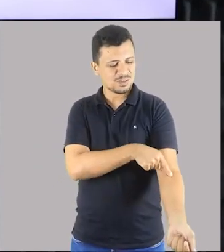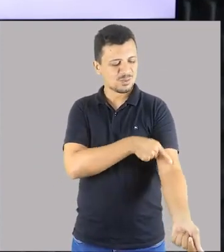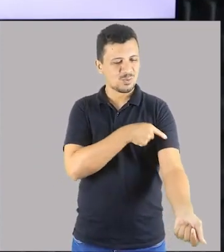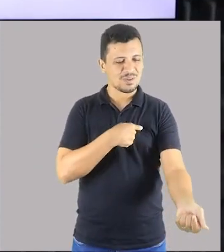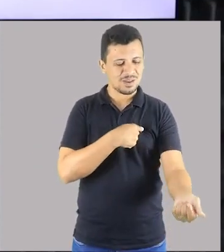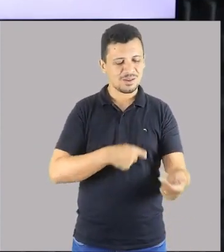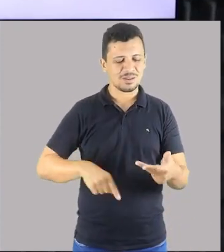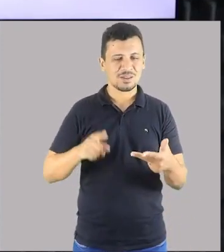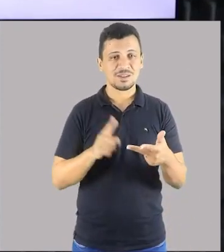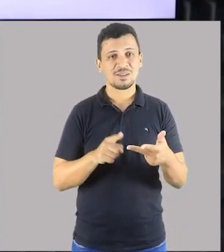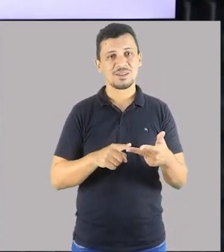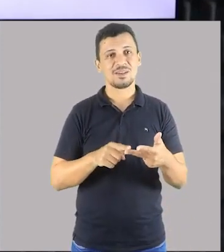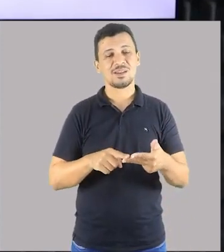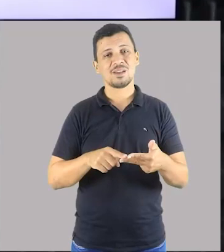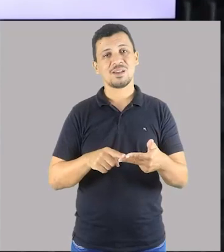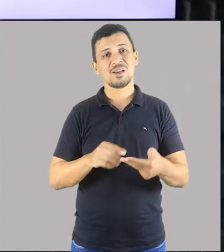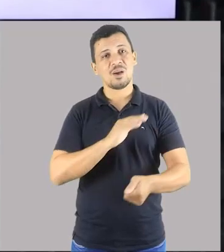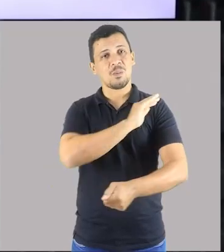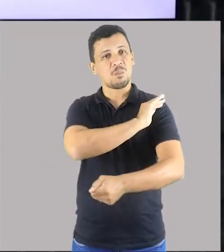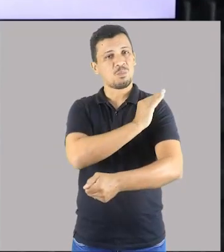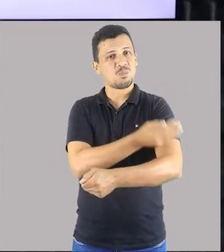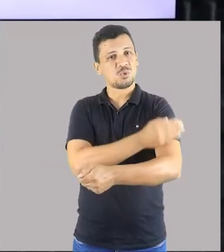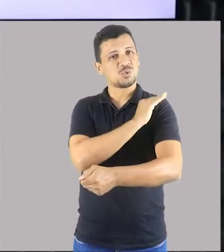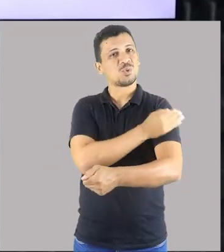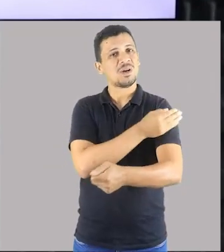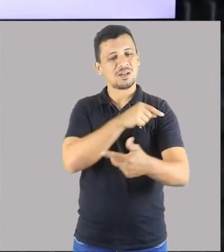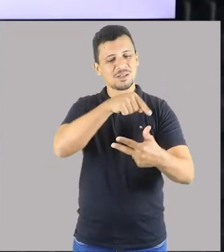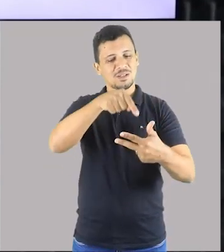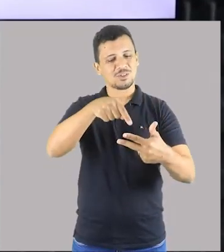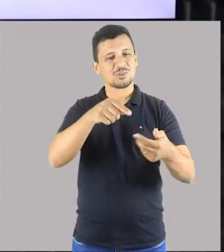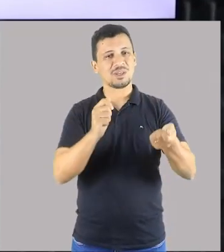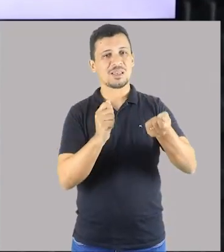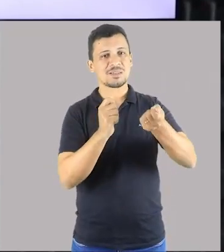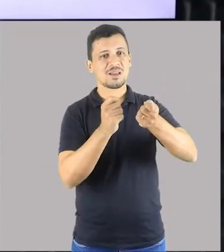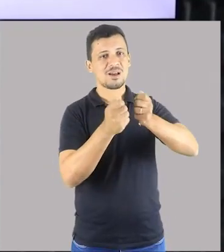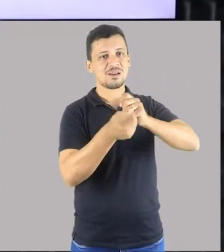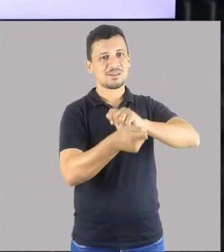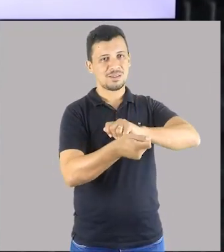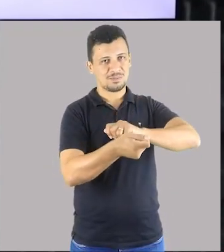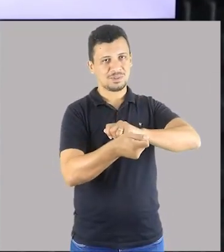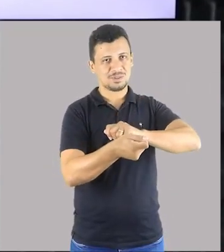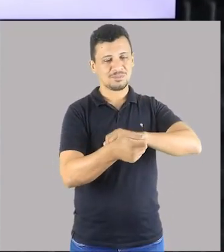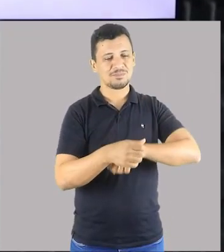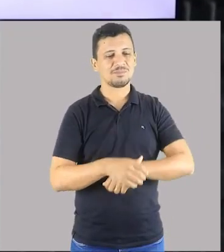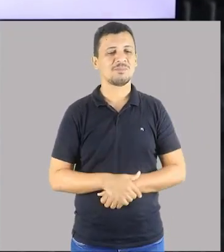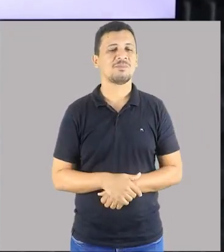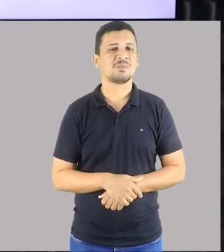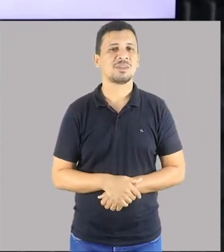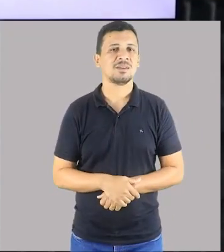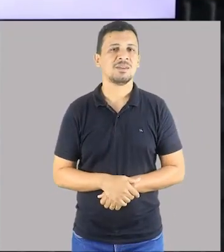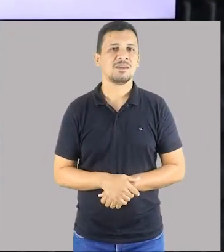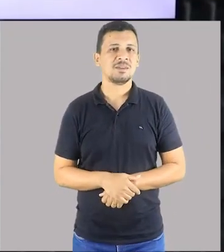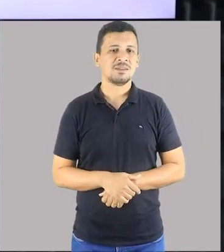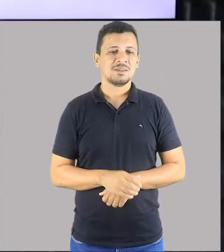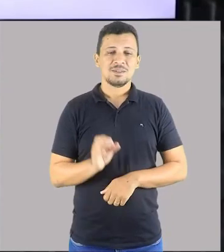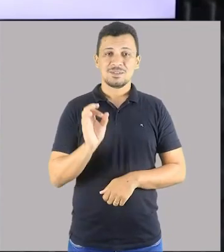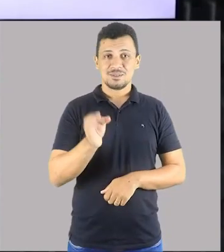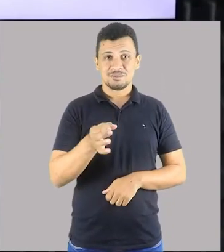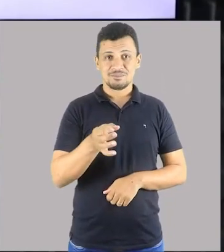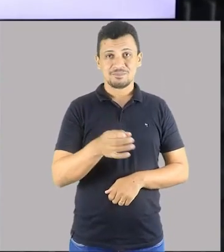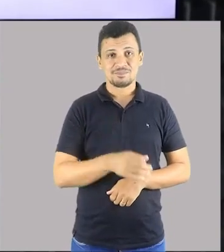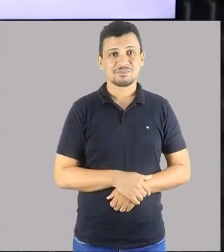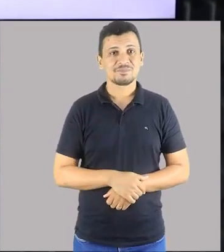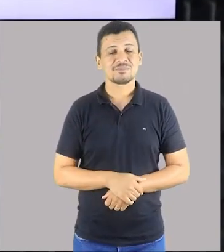da adaptação muscular, tá? Intramuscular, mais precisamente dito, certo? Em